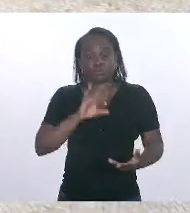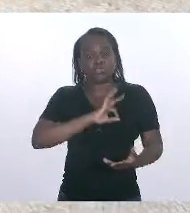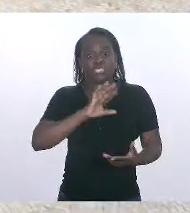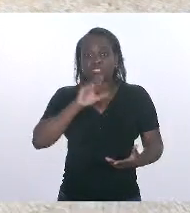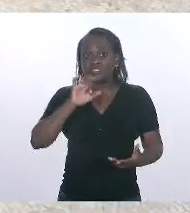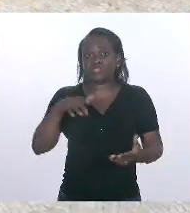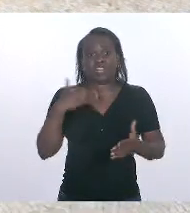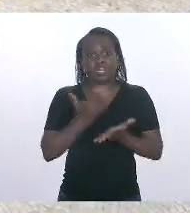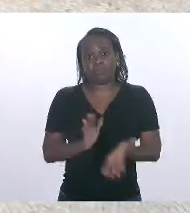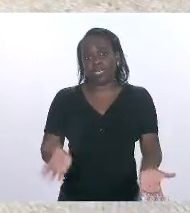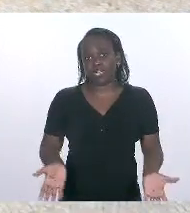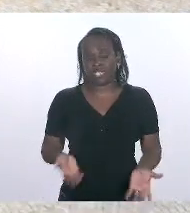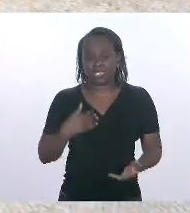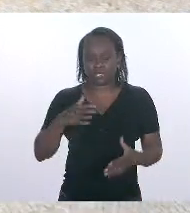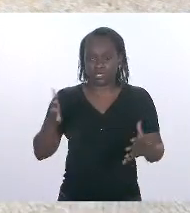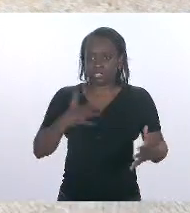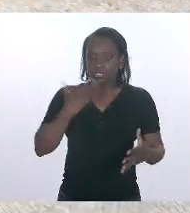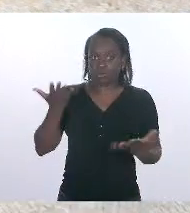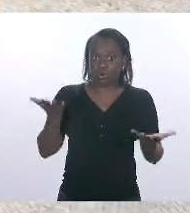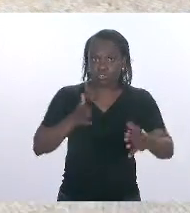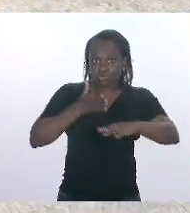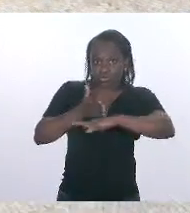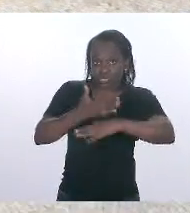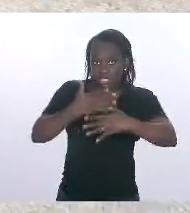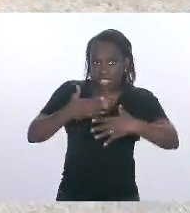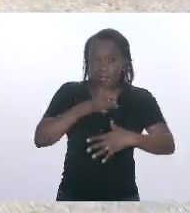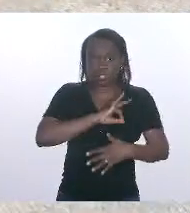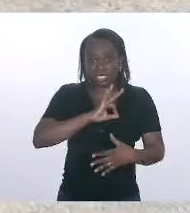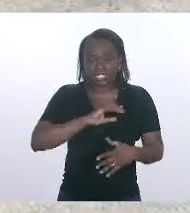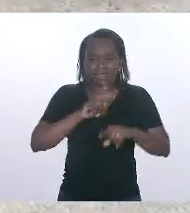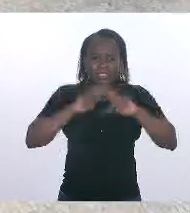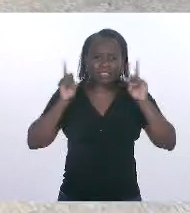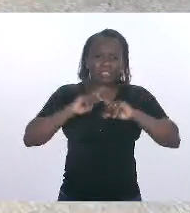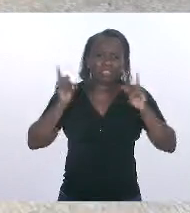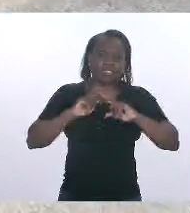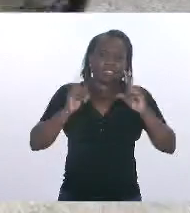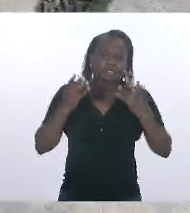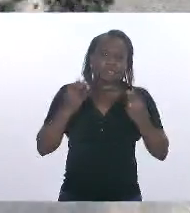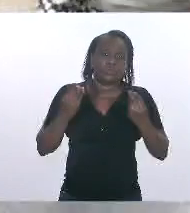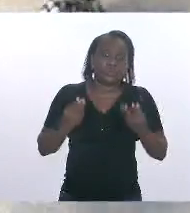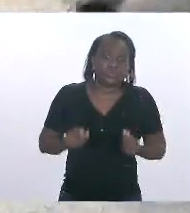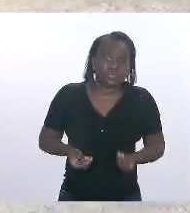fiquei espantado hoje, quando eu fui na cidade da polícia, das reclamações